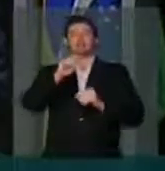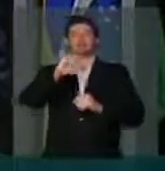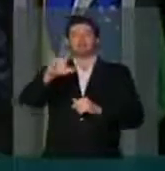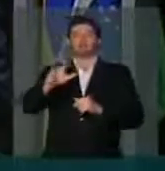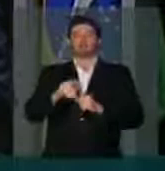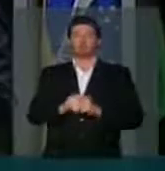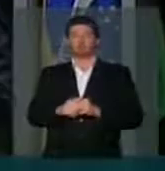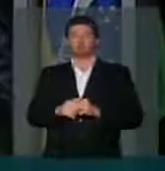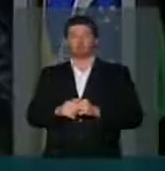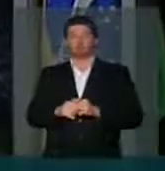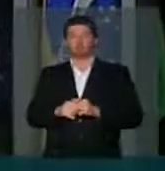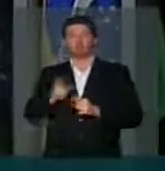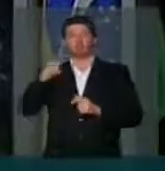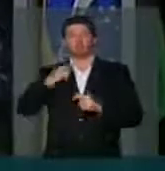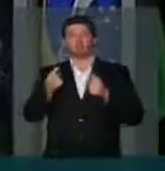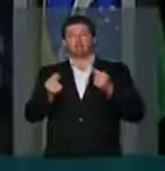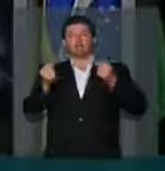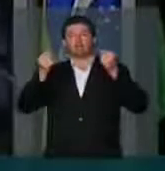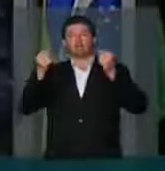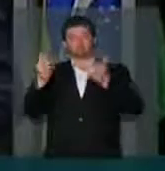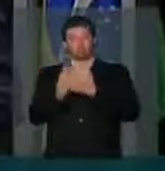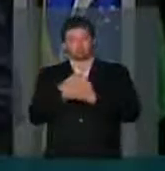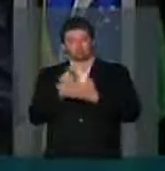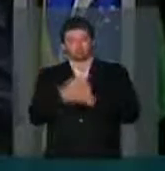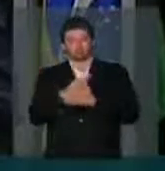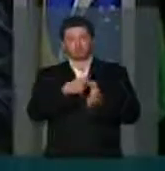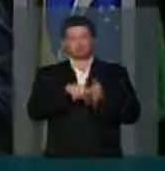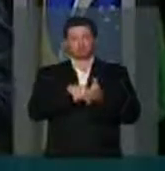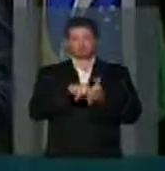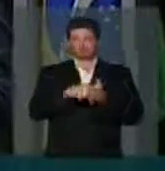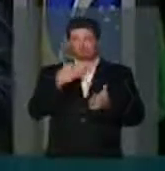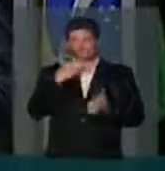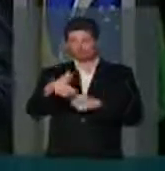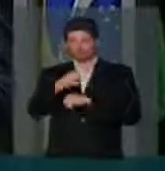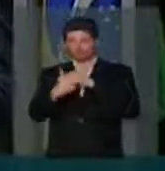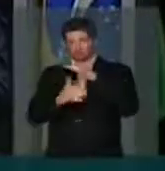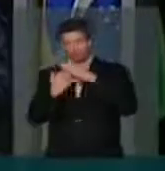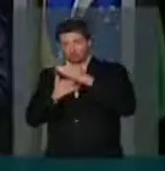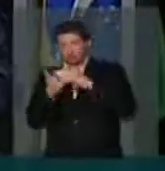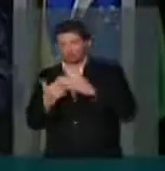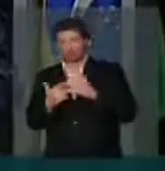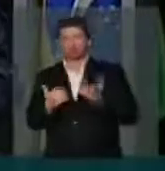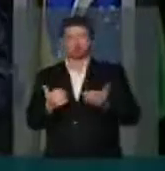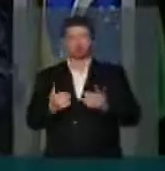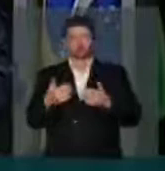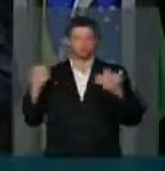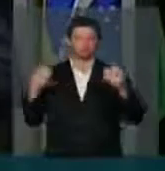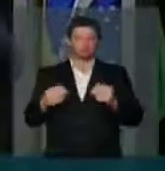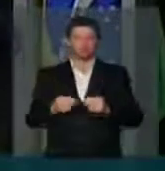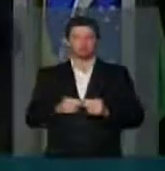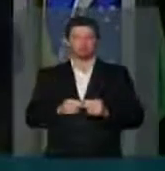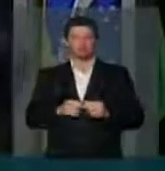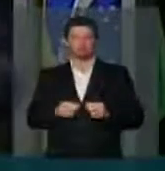público como um enriquecimento ilícito, como consultor para grandes empresas ou empresários. Isso são coisas que ainda